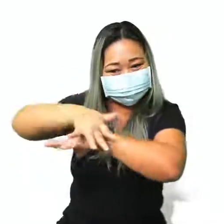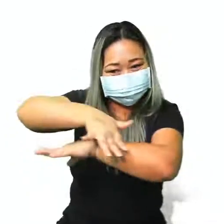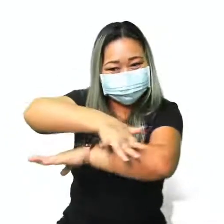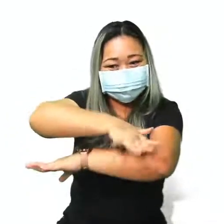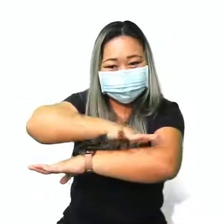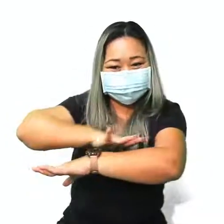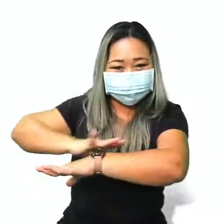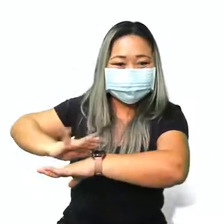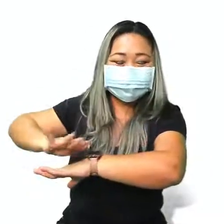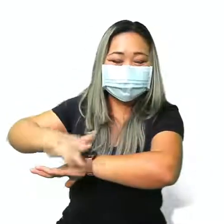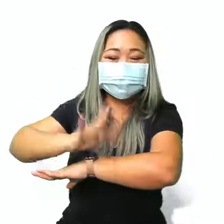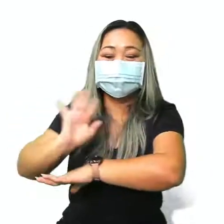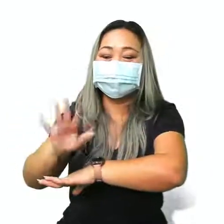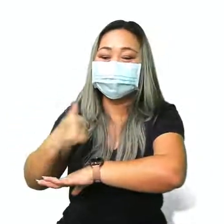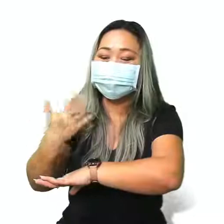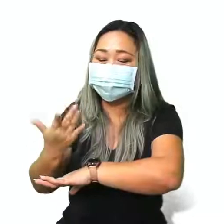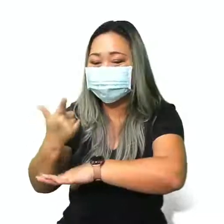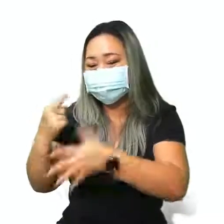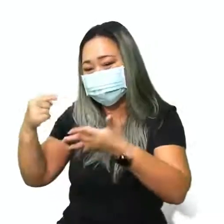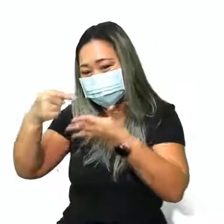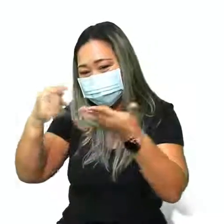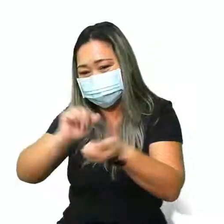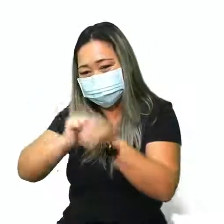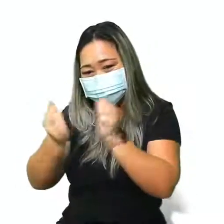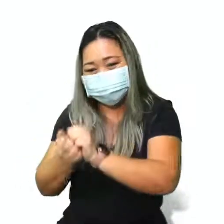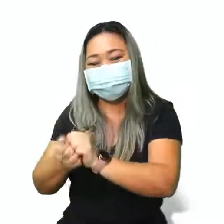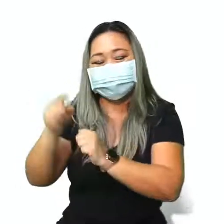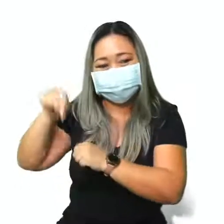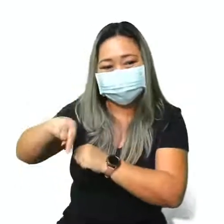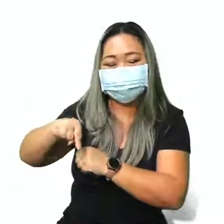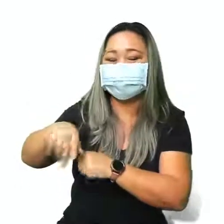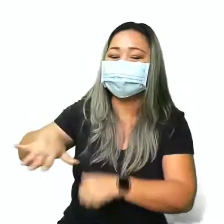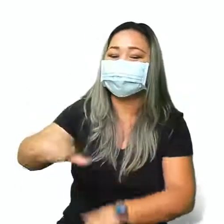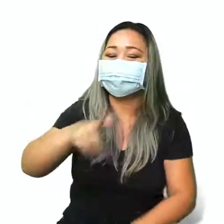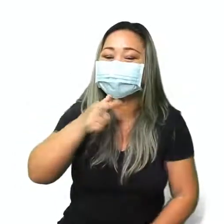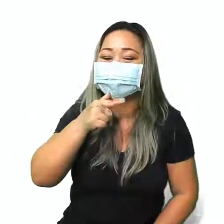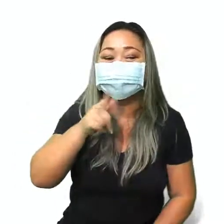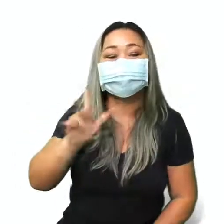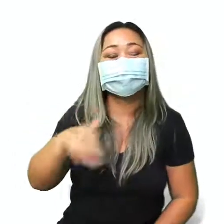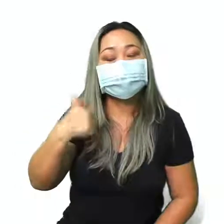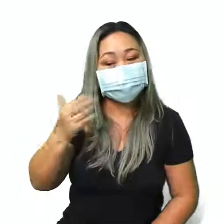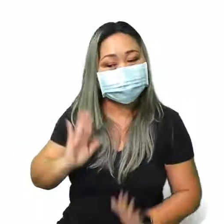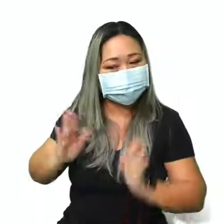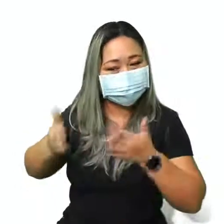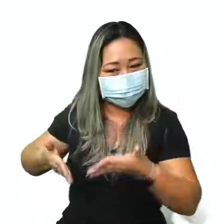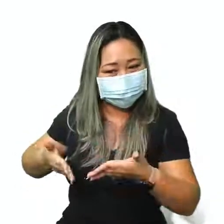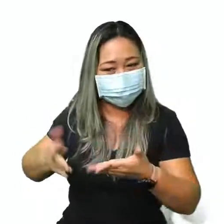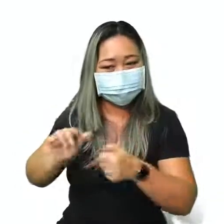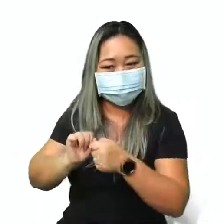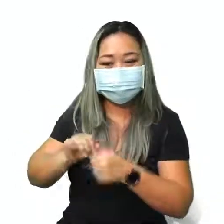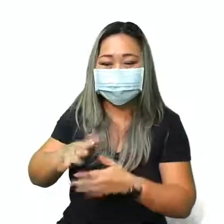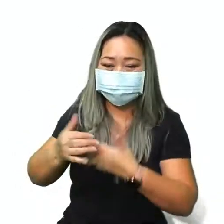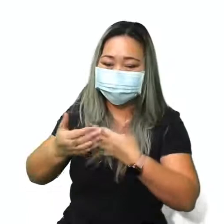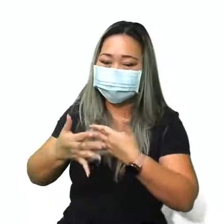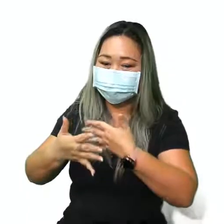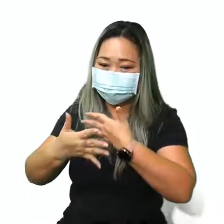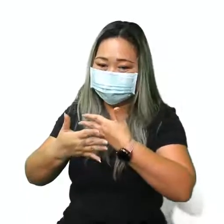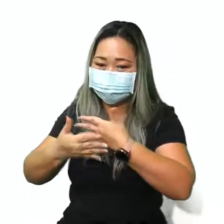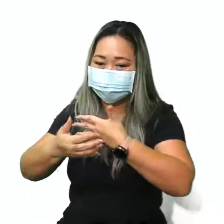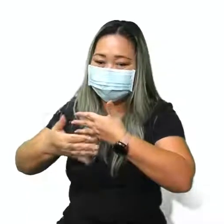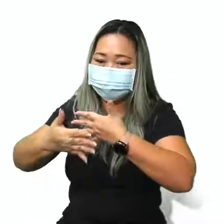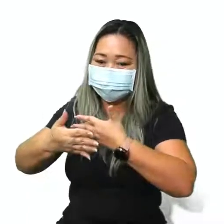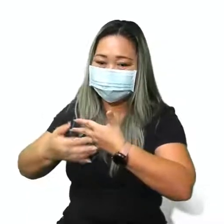é um ecossistema. E aí a gente vai ter várias espécies adaptadas a estar nesse ambiente. Principalmente a questão da respiração aí